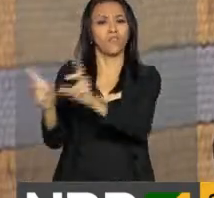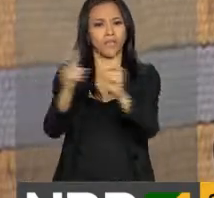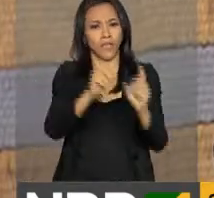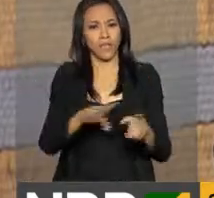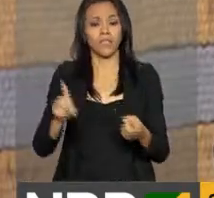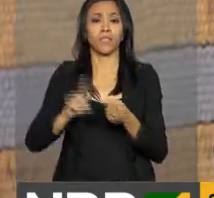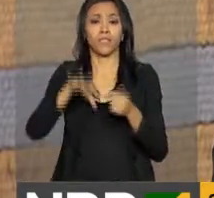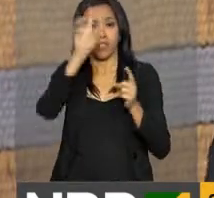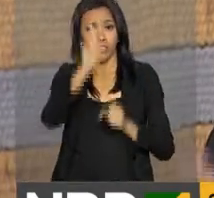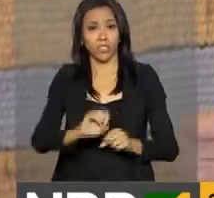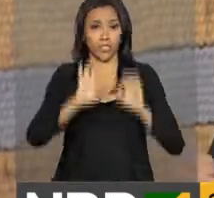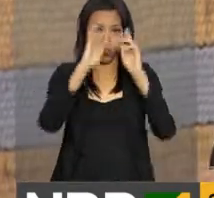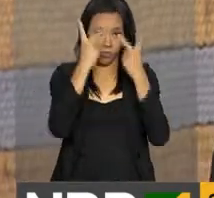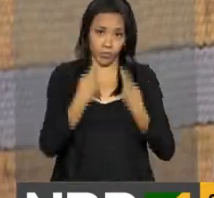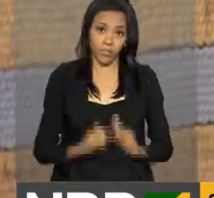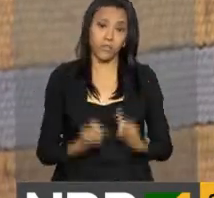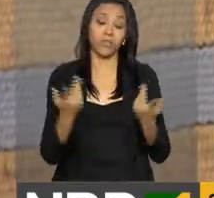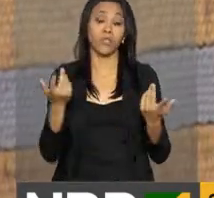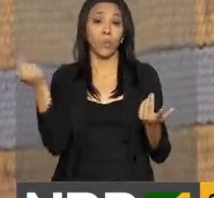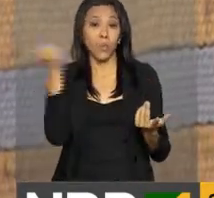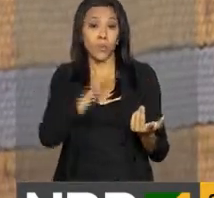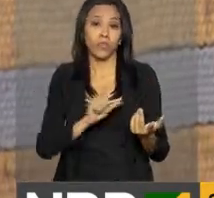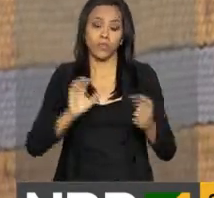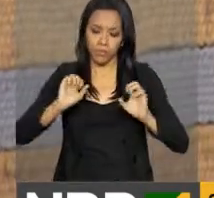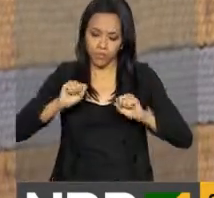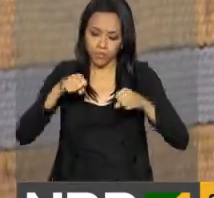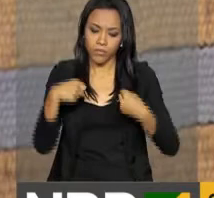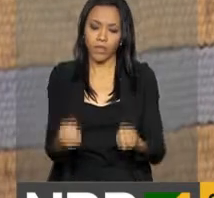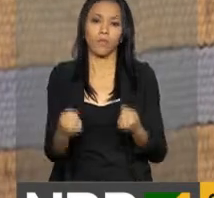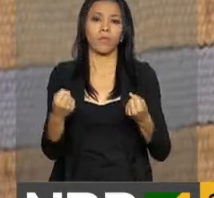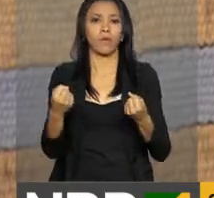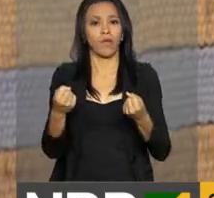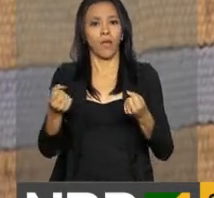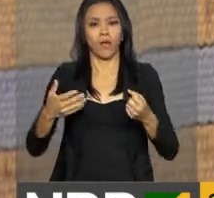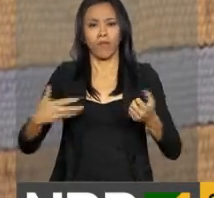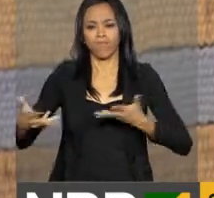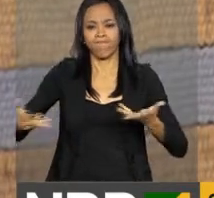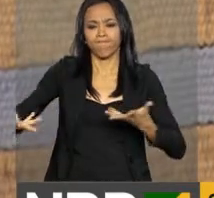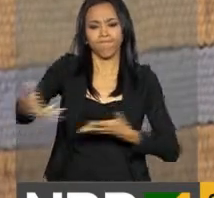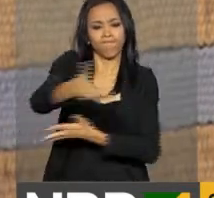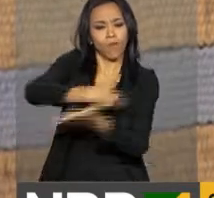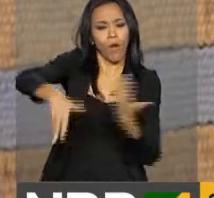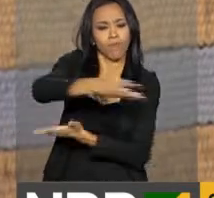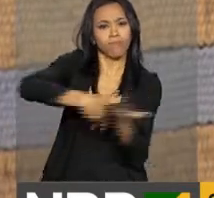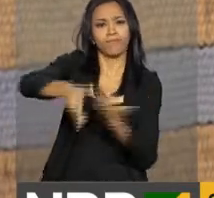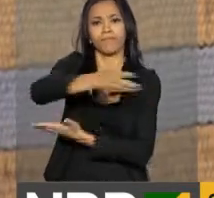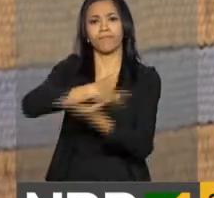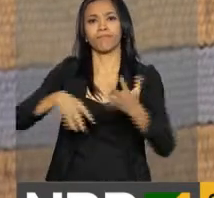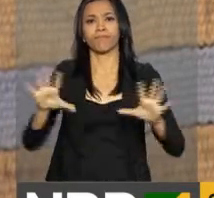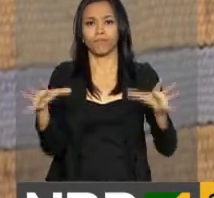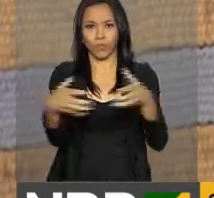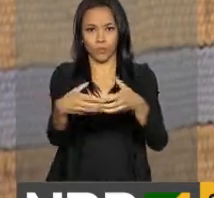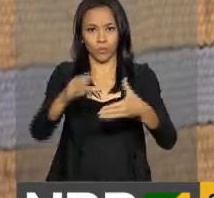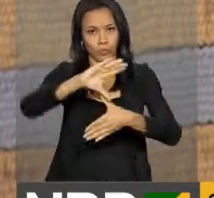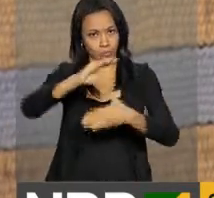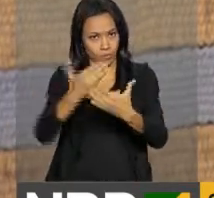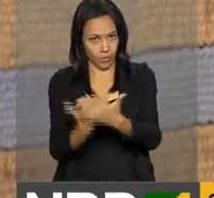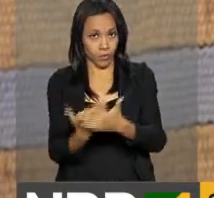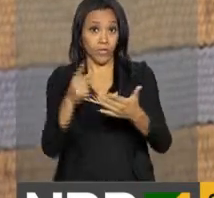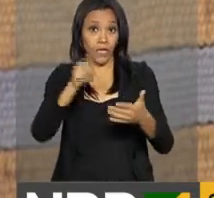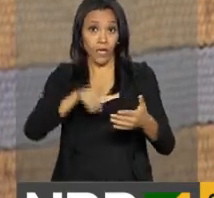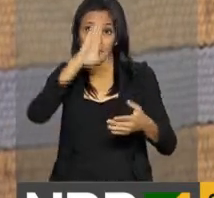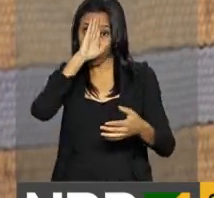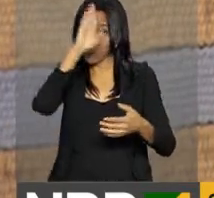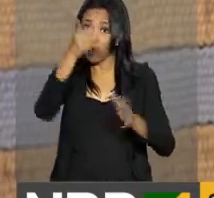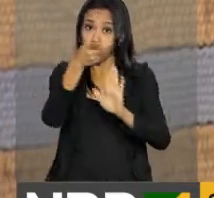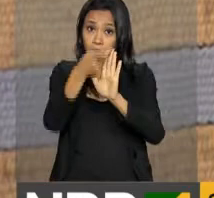direitos humanos. Recobramos a vitalidade, recuperamos o dinamismo deste que é nosso principal projeto